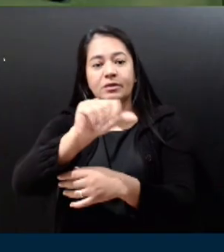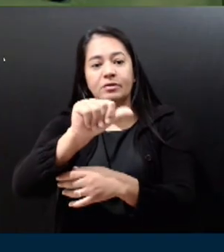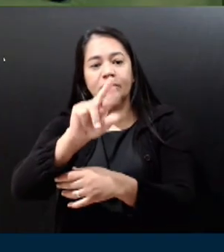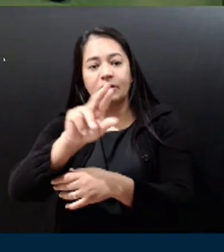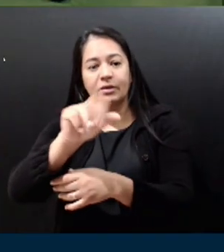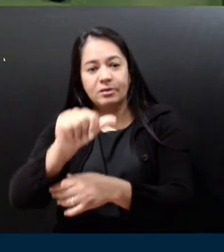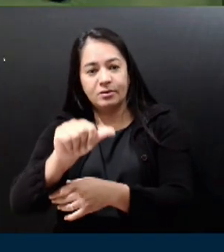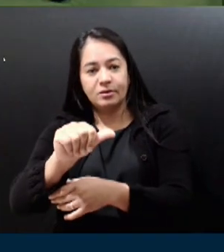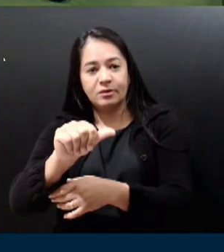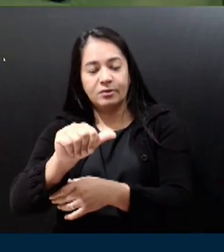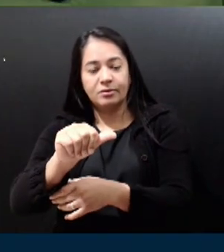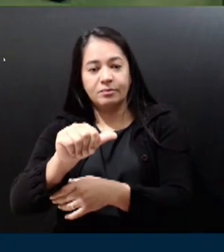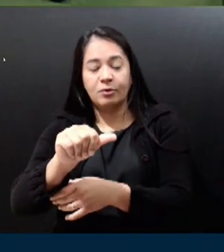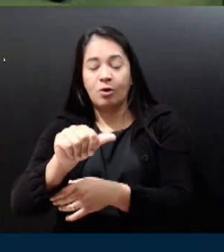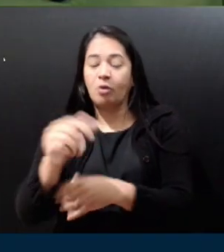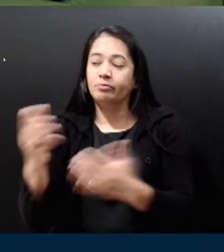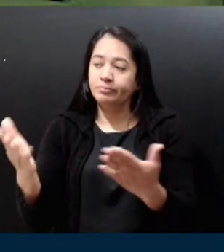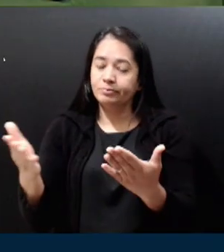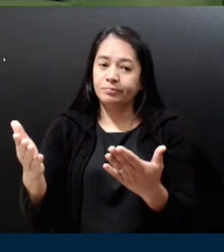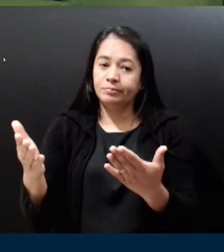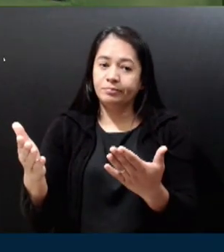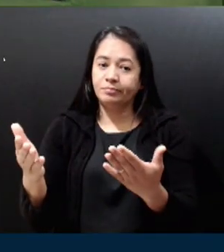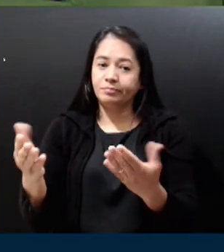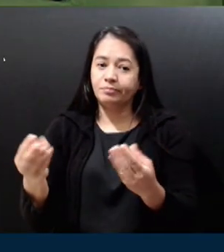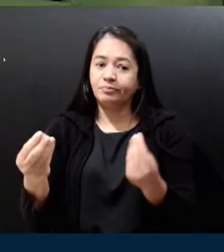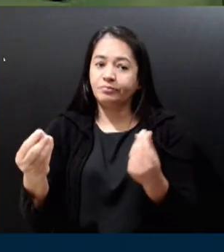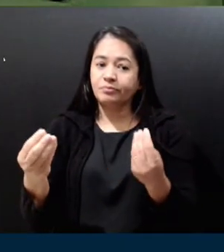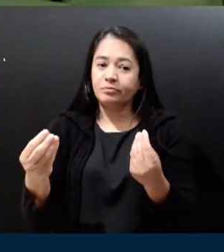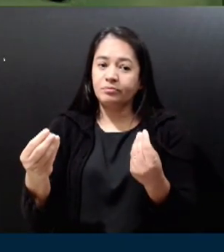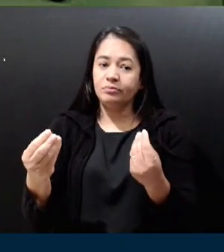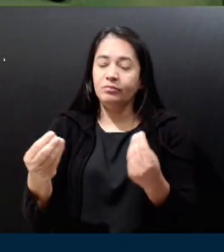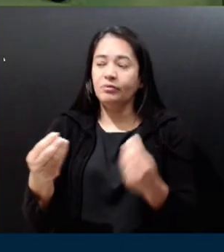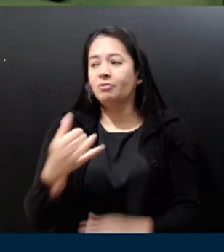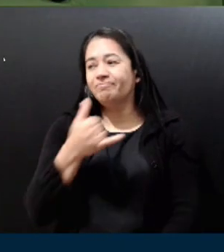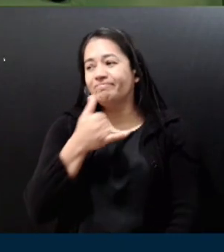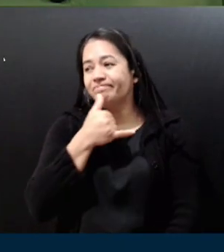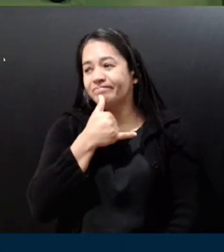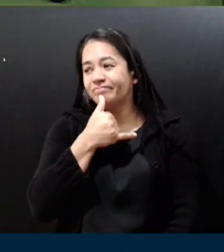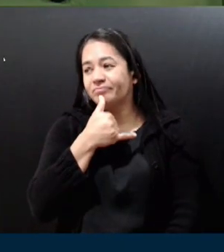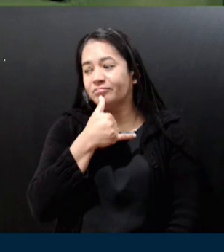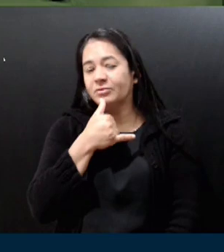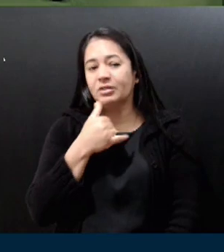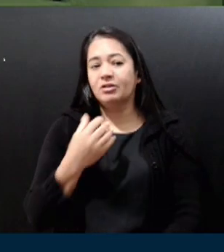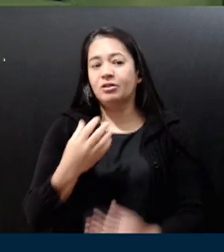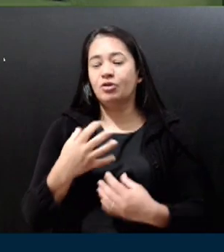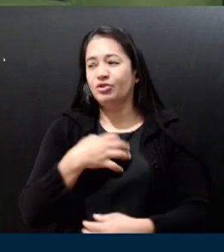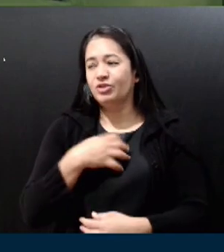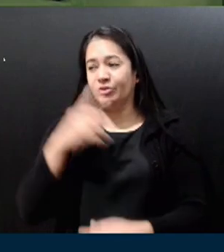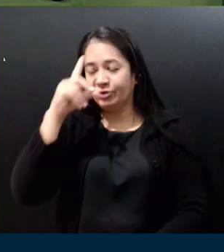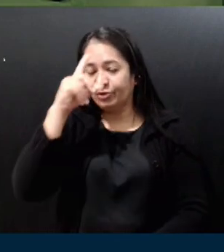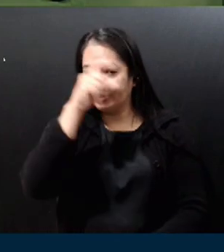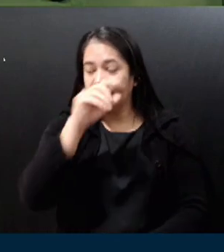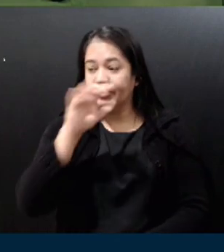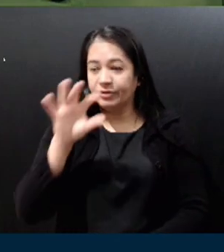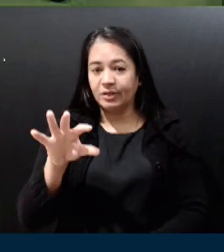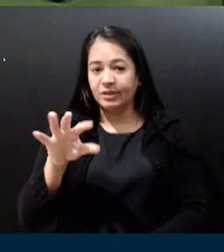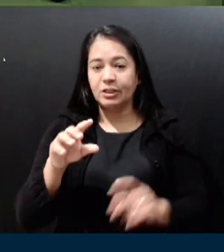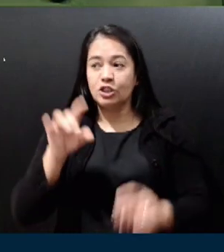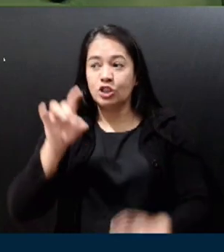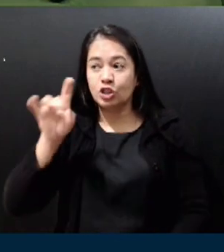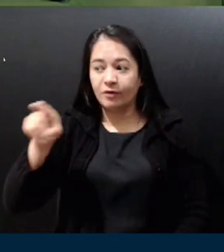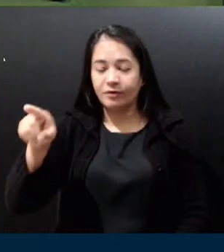Sara, olha, eu lamento muito, é uma situação muito difícil essa, e não é só você que vive isso.